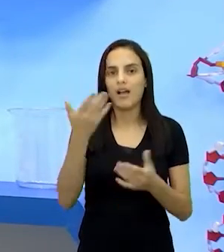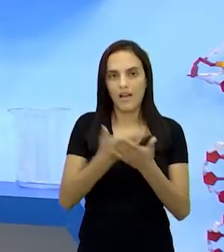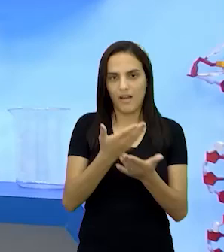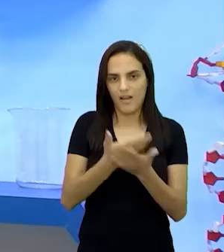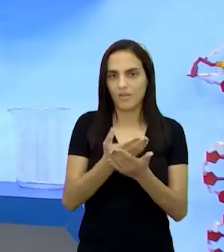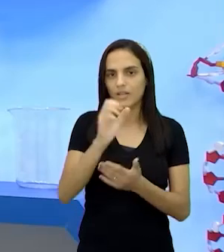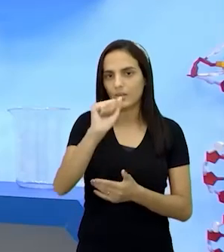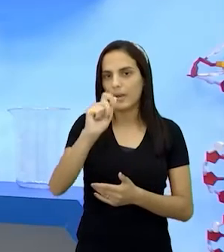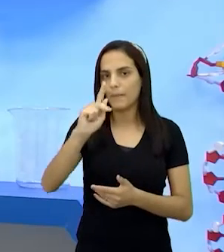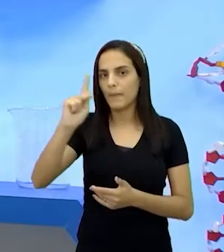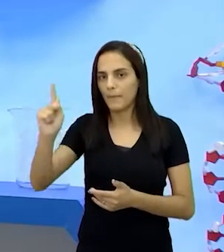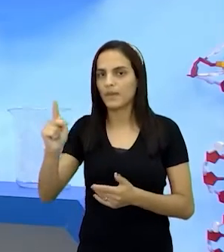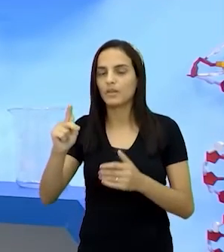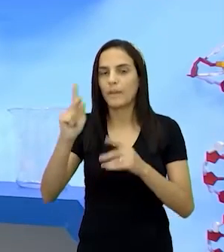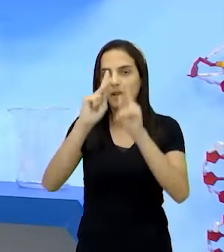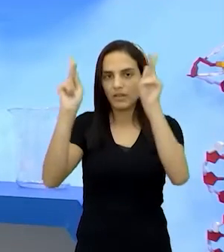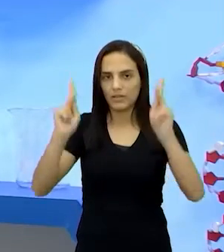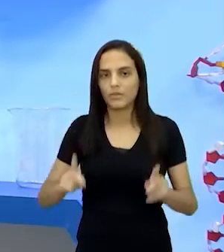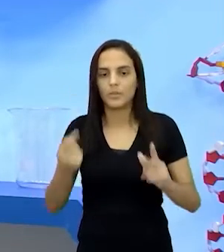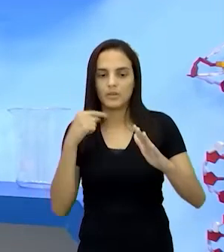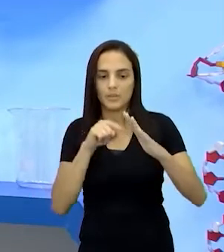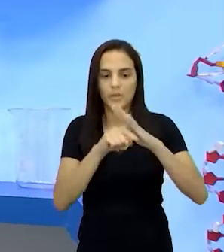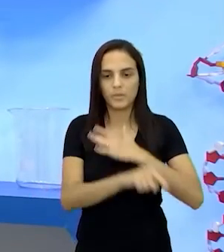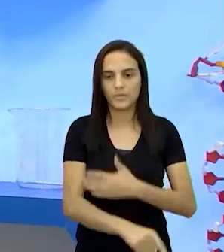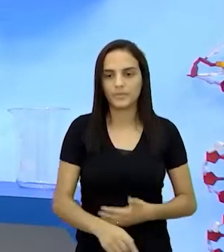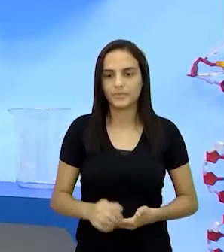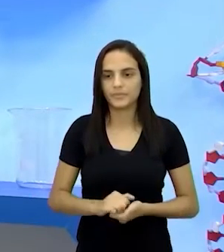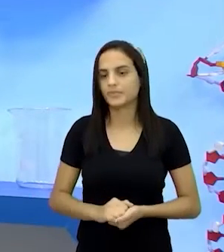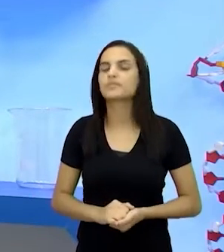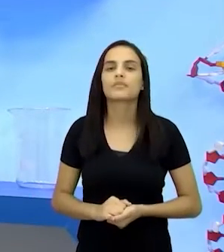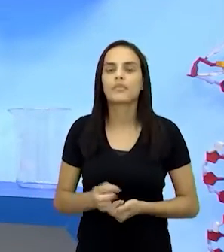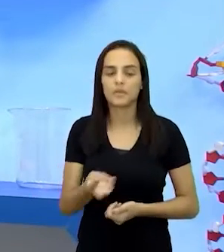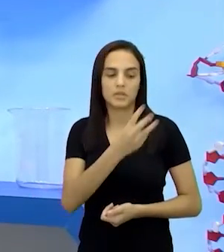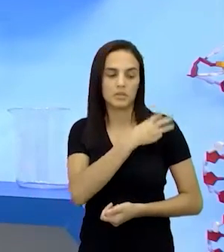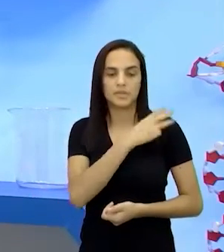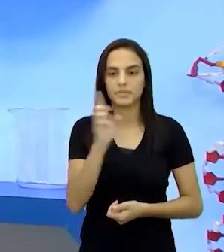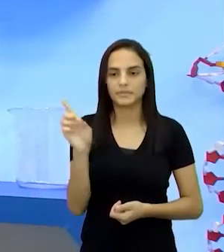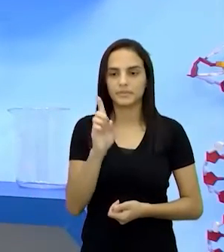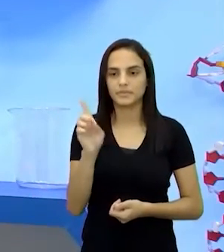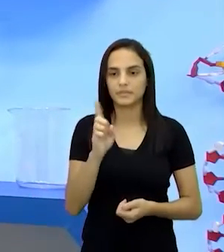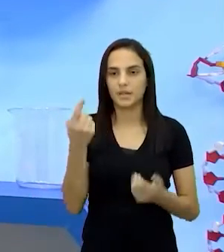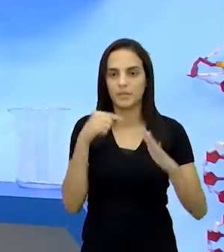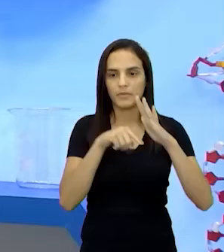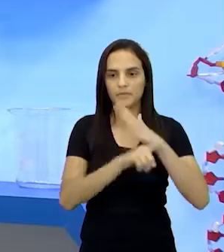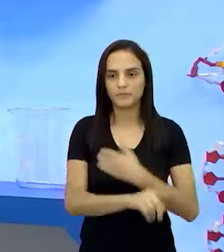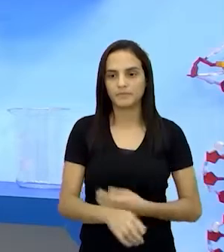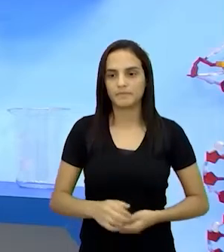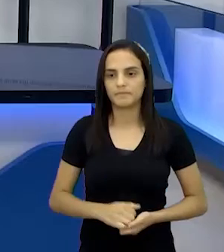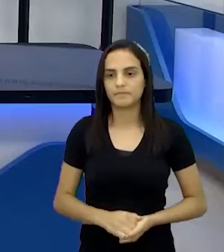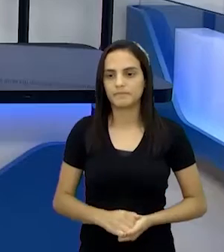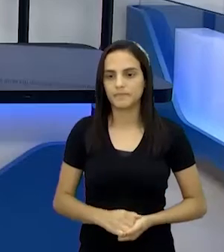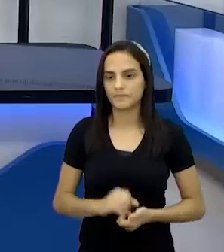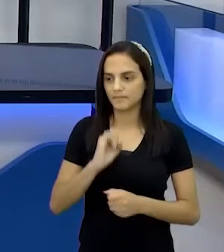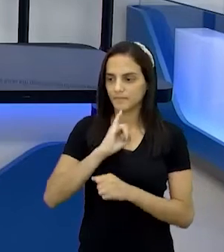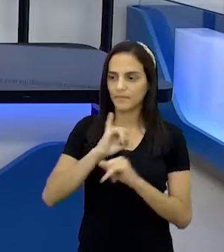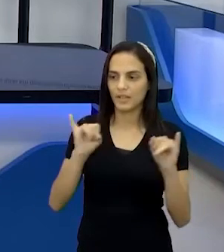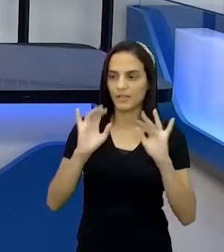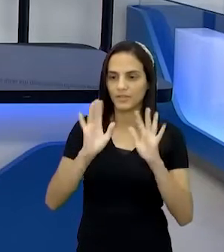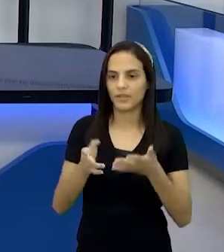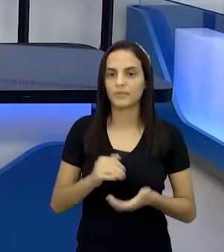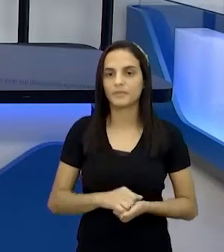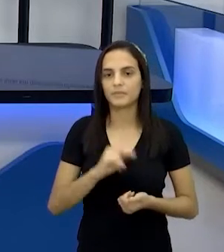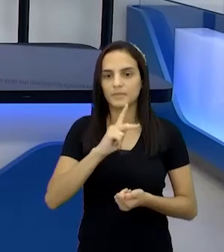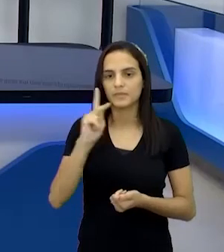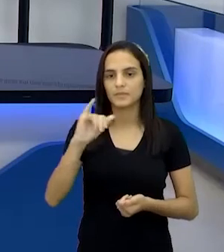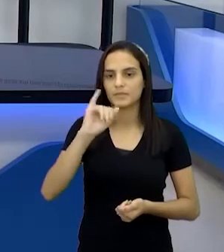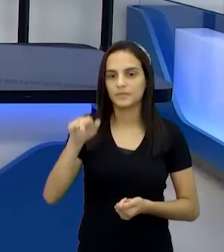dos aprofundamentos, tá certo? Então, vai lá, os aprofundamentos. Não está no ensino médio não, tá bom? Aprofundamentos. Dado o recado, professora Juliana, aula É isso sua. que eu tô perguntando,